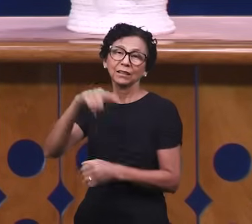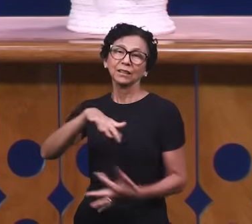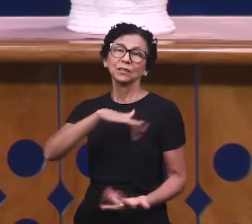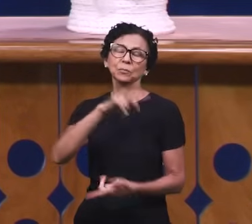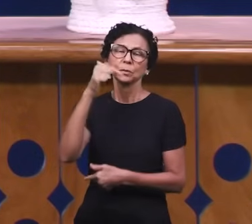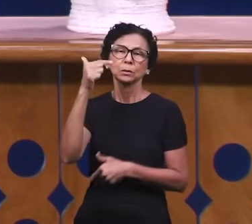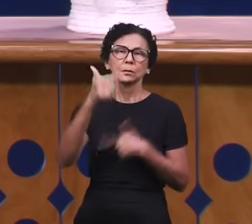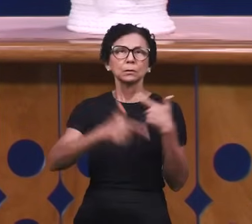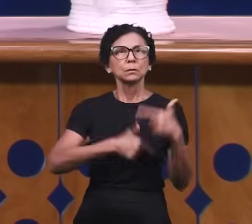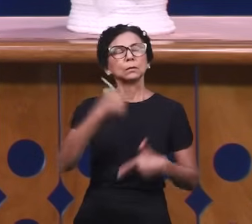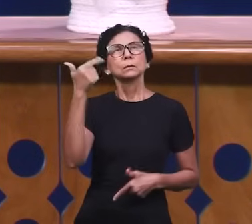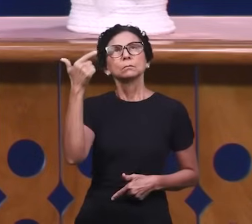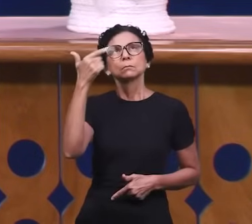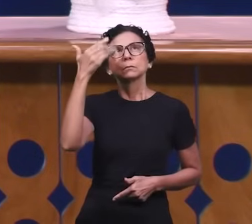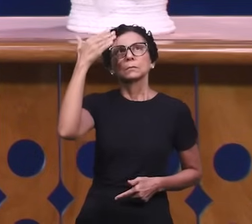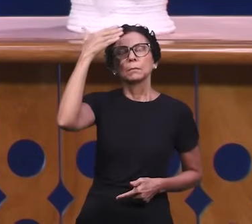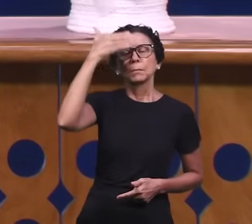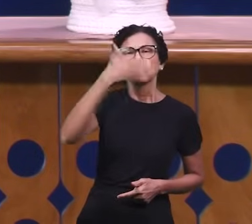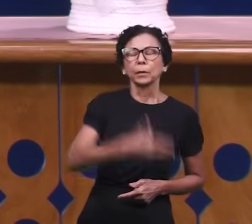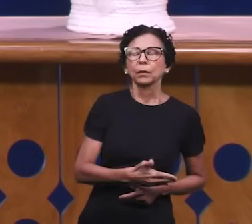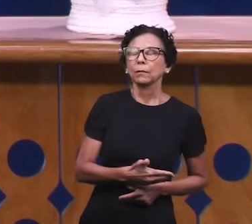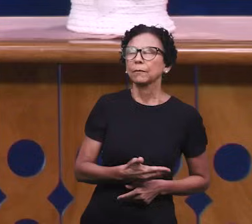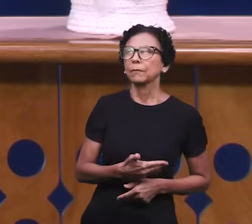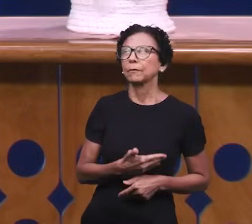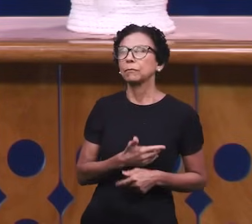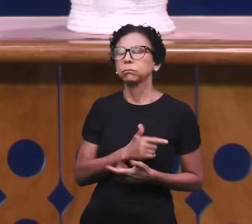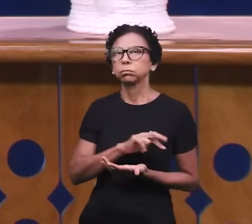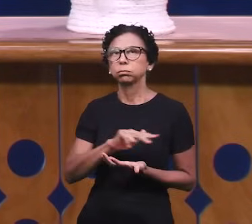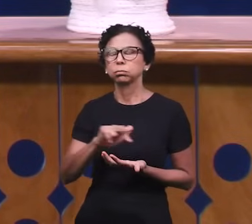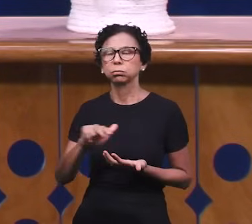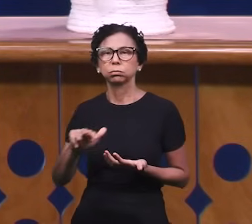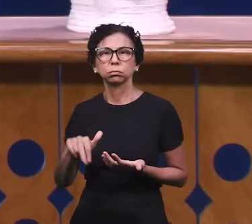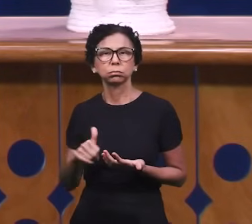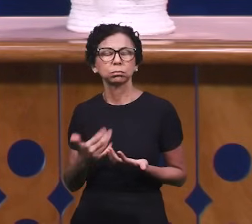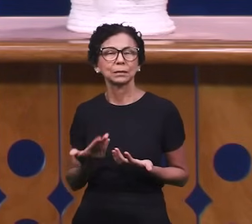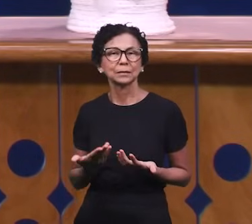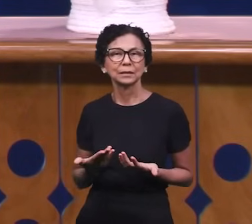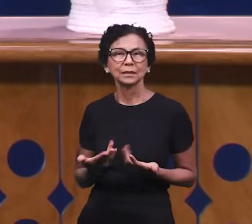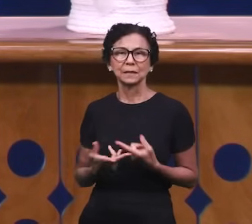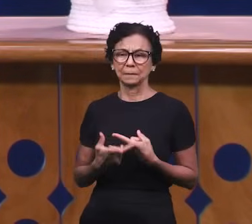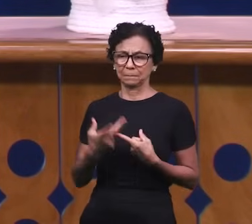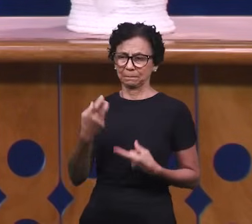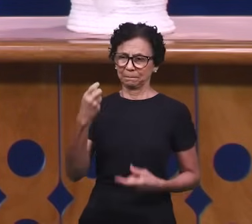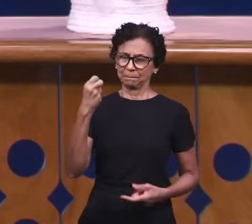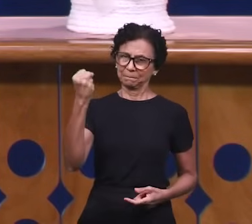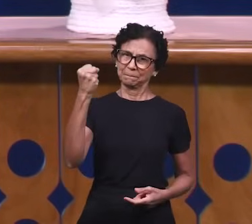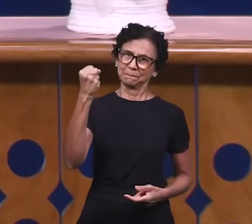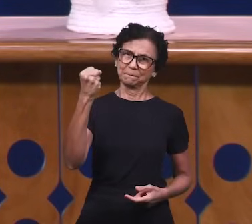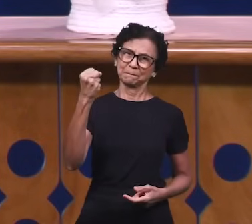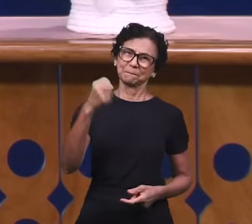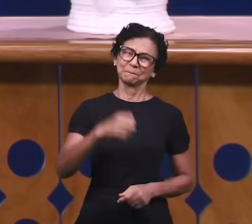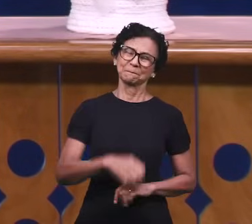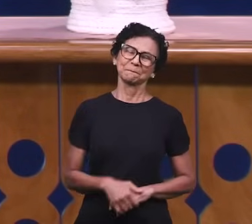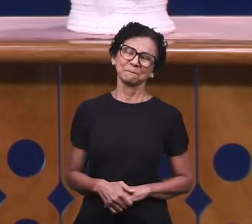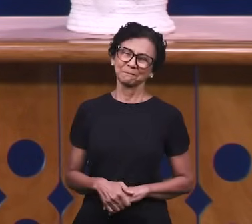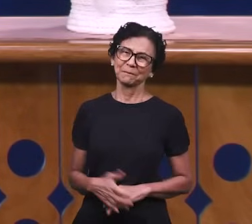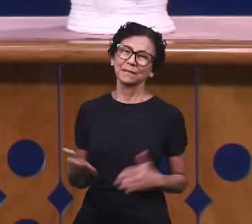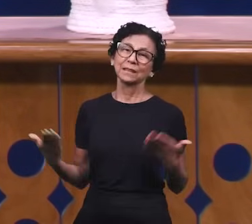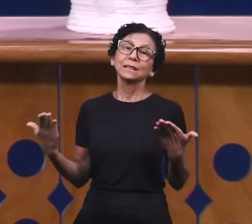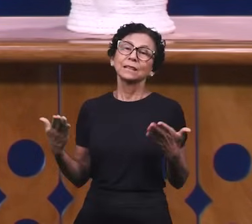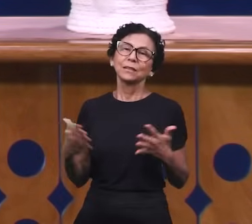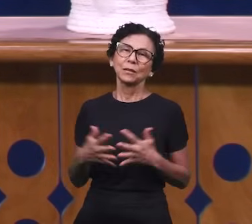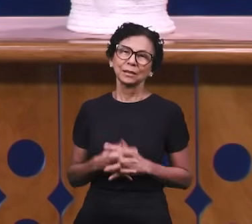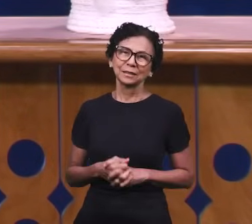depois de lutas, depois de provas, depois de tantas situações adversas. Mas vencedores,